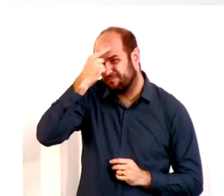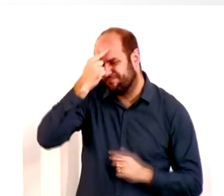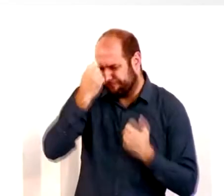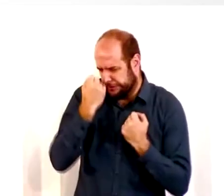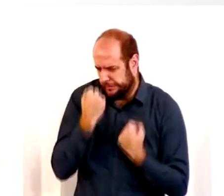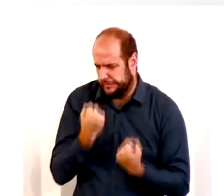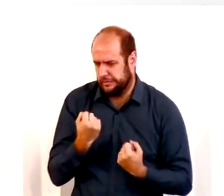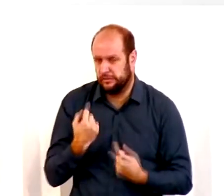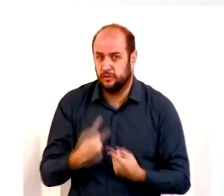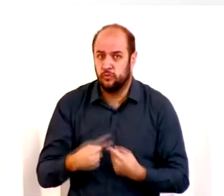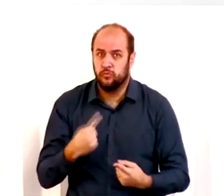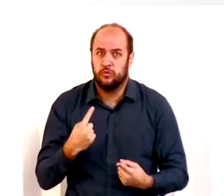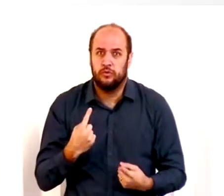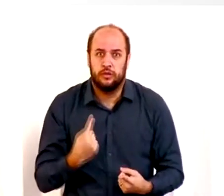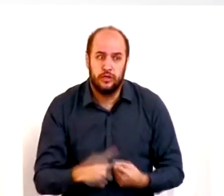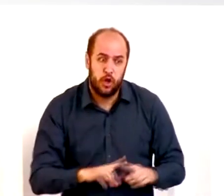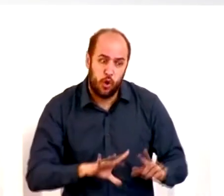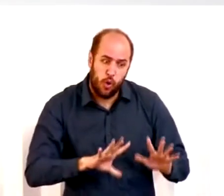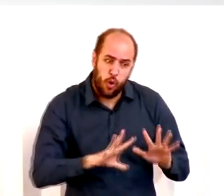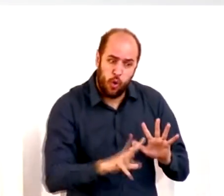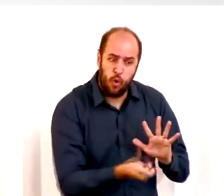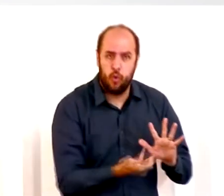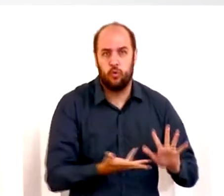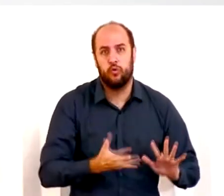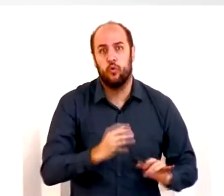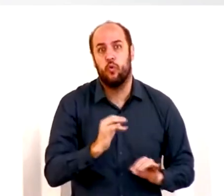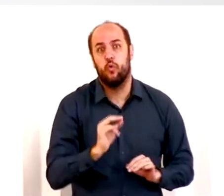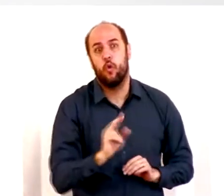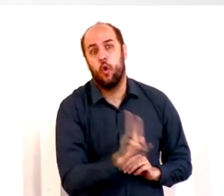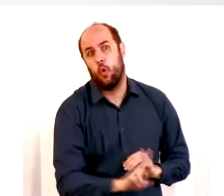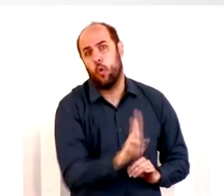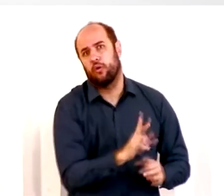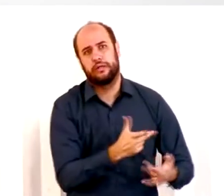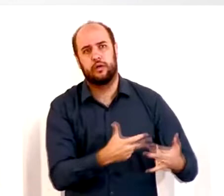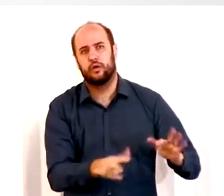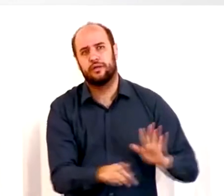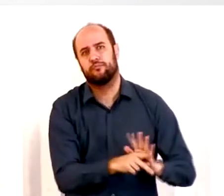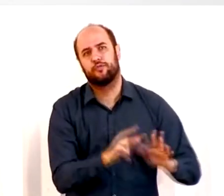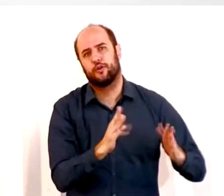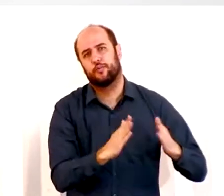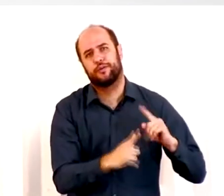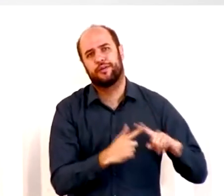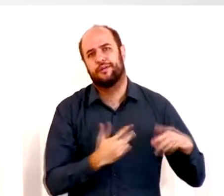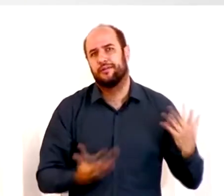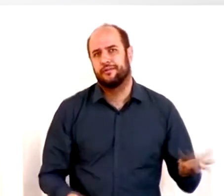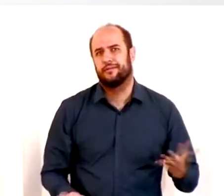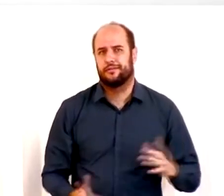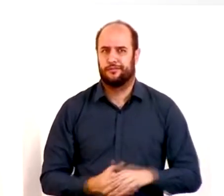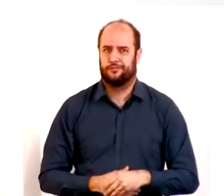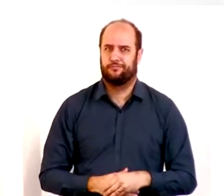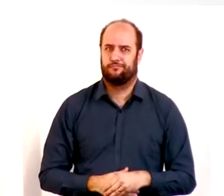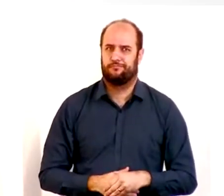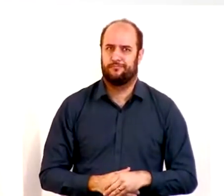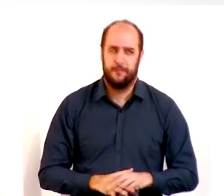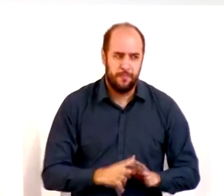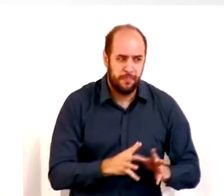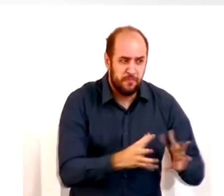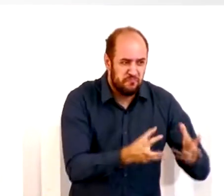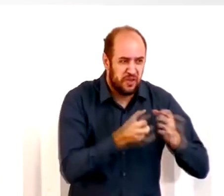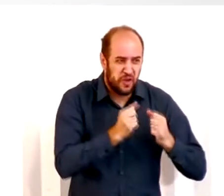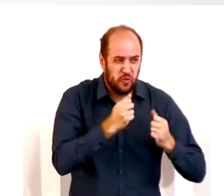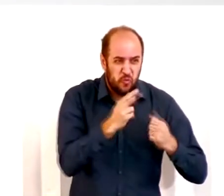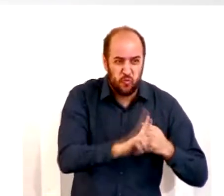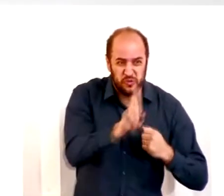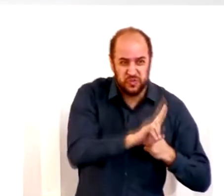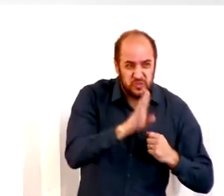ao Senhor, ainda usurpa um cargo, que é um cargo de fidelidade, e ainda toma ou de alguma maneira faz mau